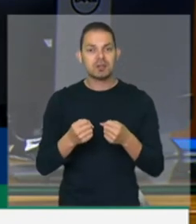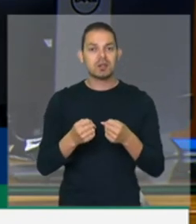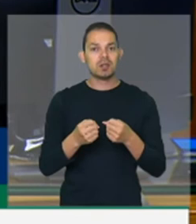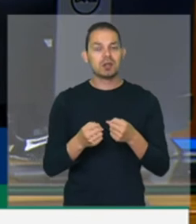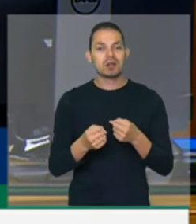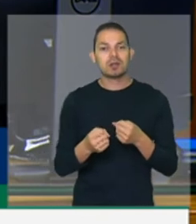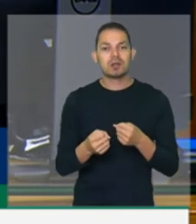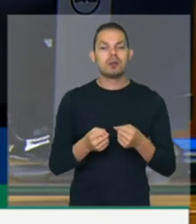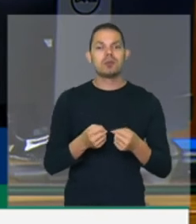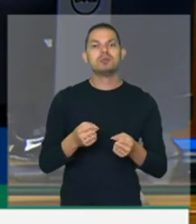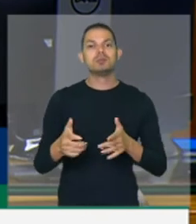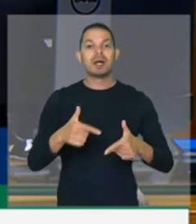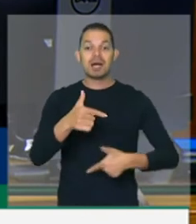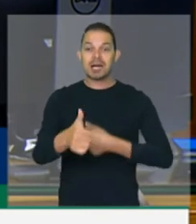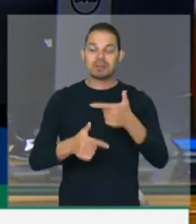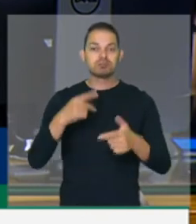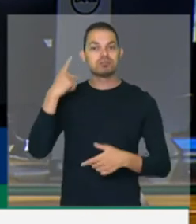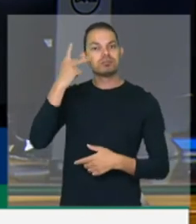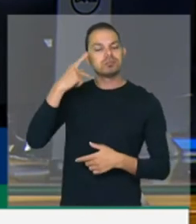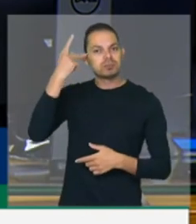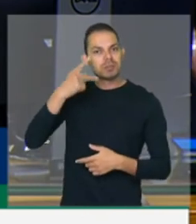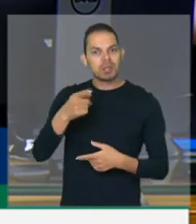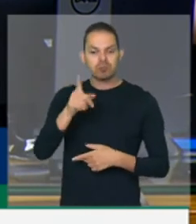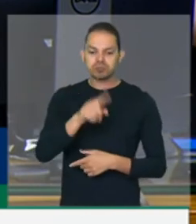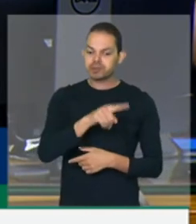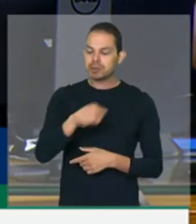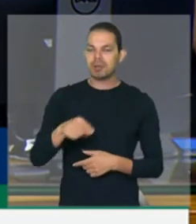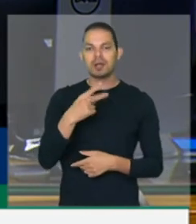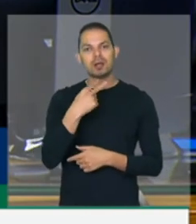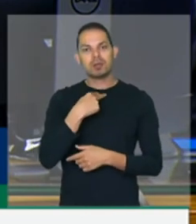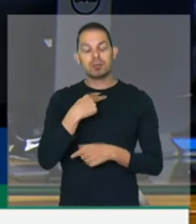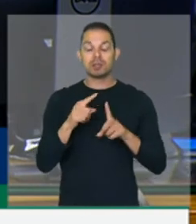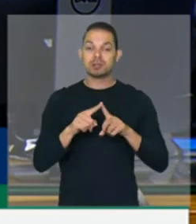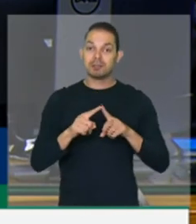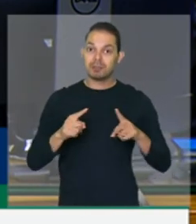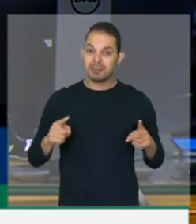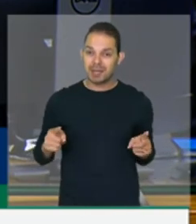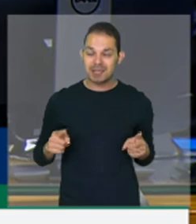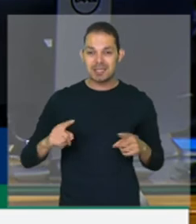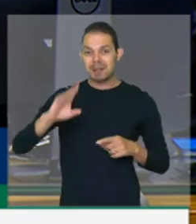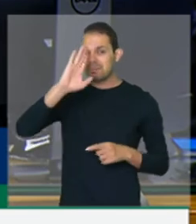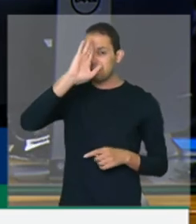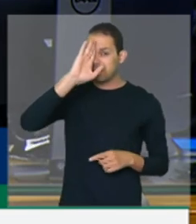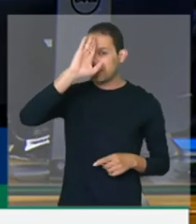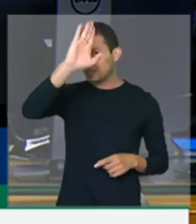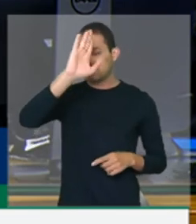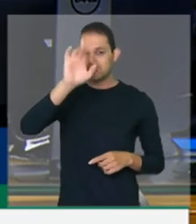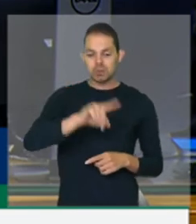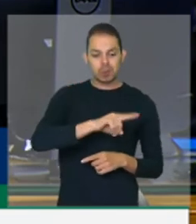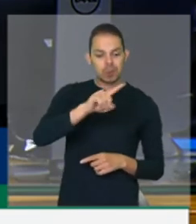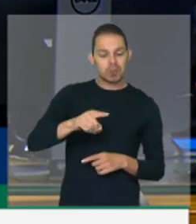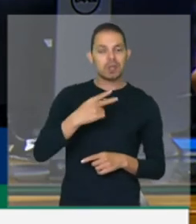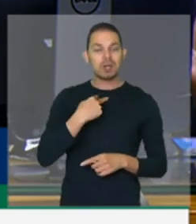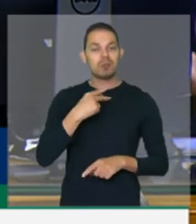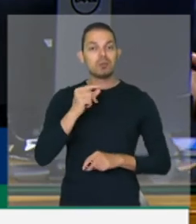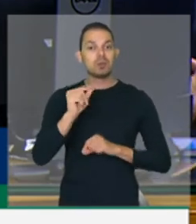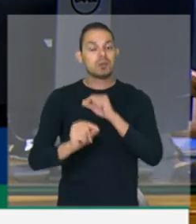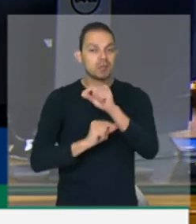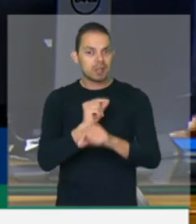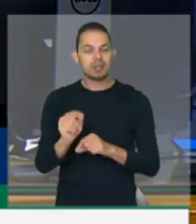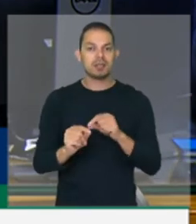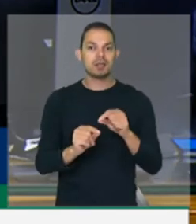do exercício da atividade parlamentar. Mas, acima de todas as inviolabilidades, está